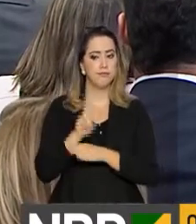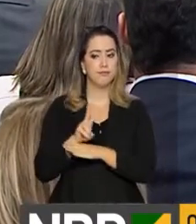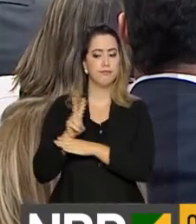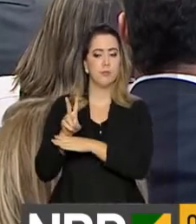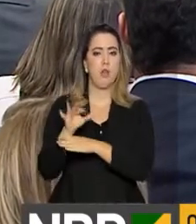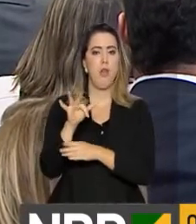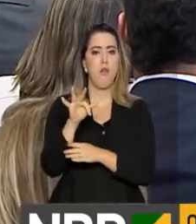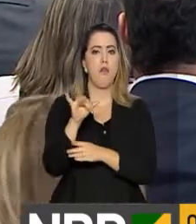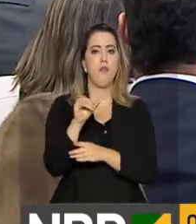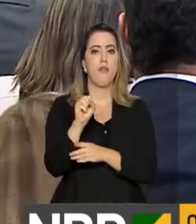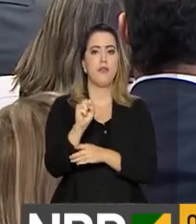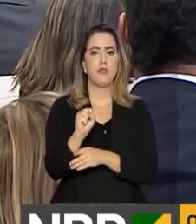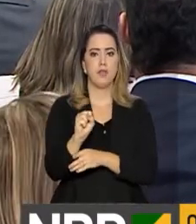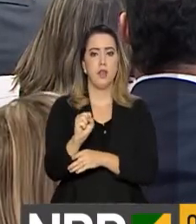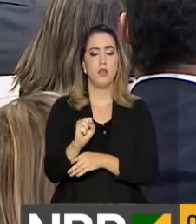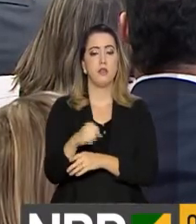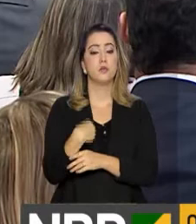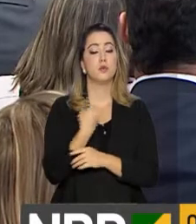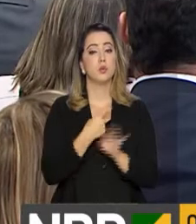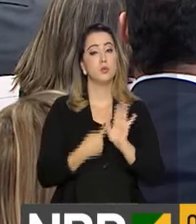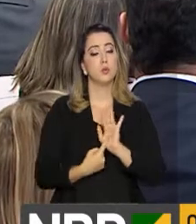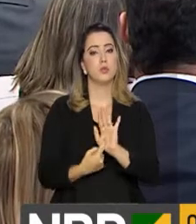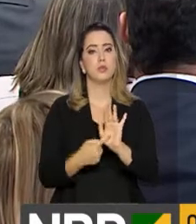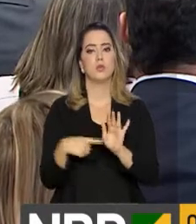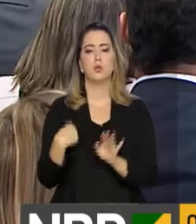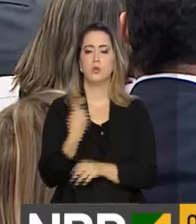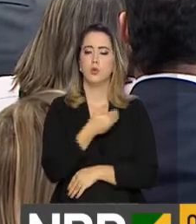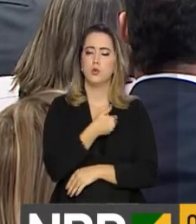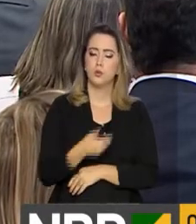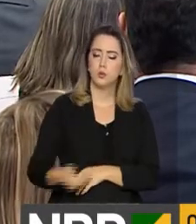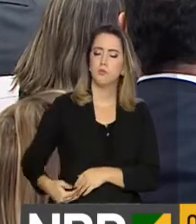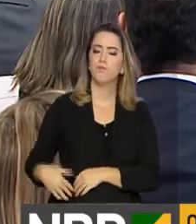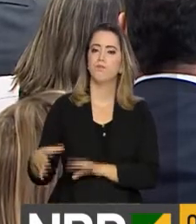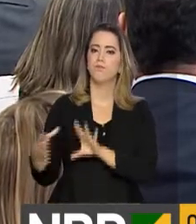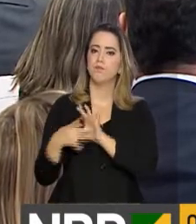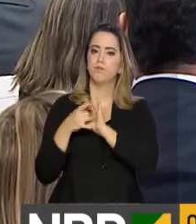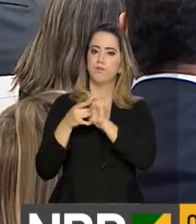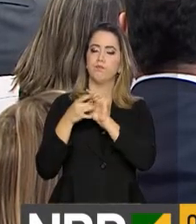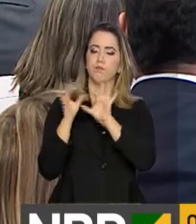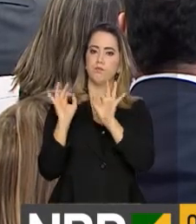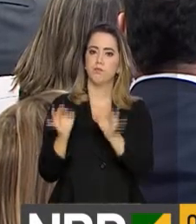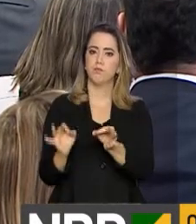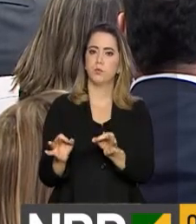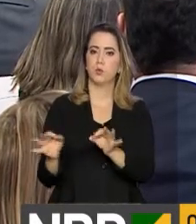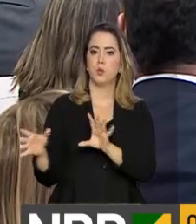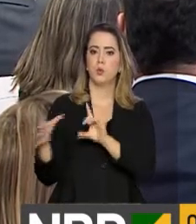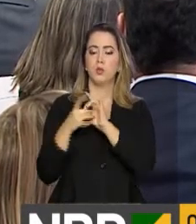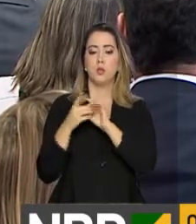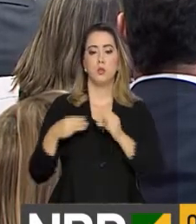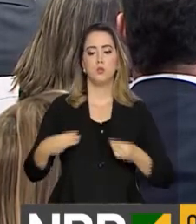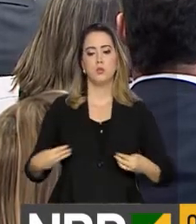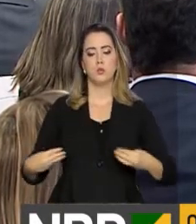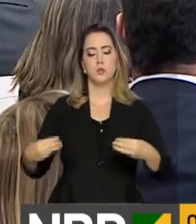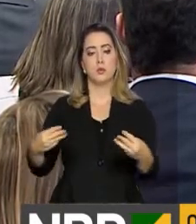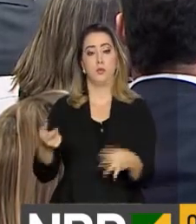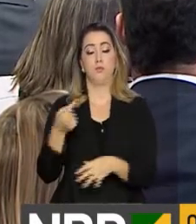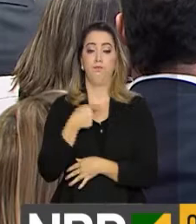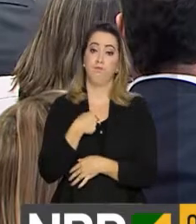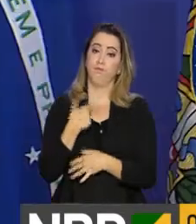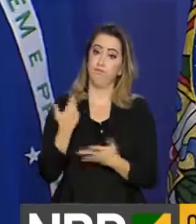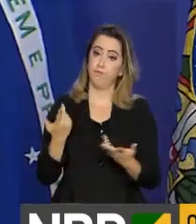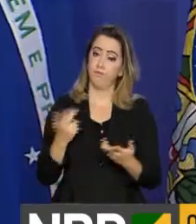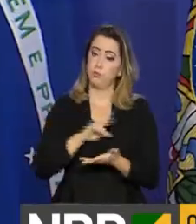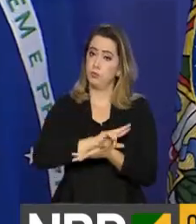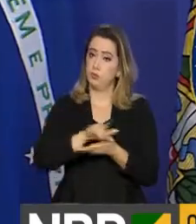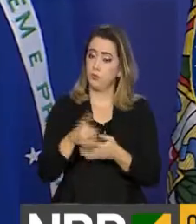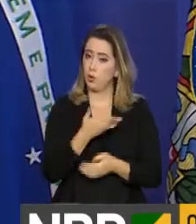do nosso do nosso governo que é uma integração absoluta entre os ministérios eu evidente eu